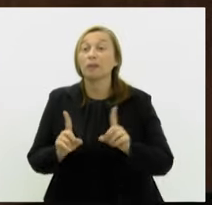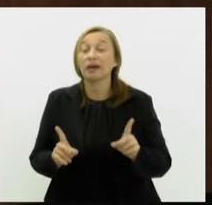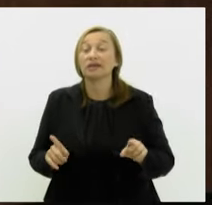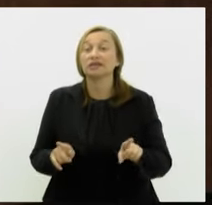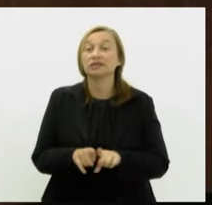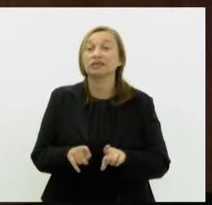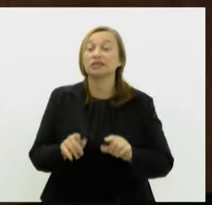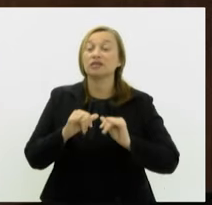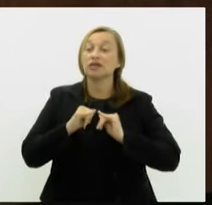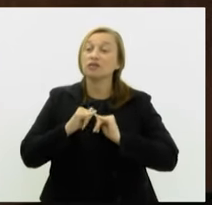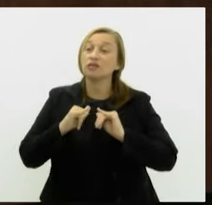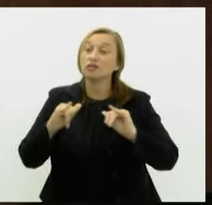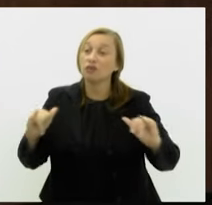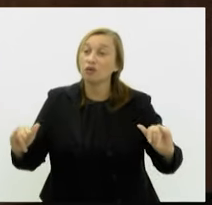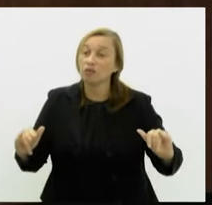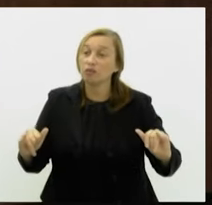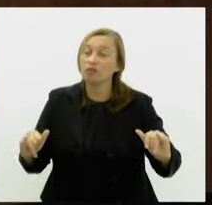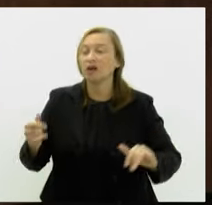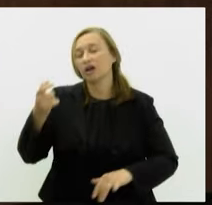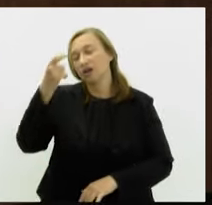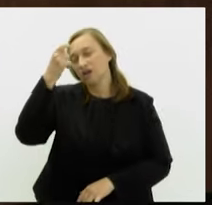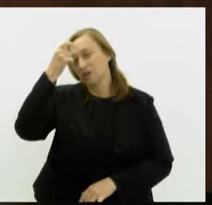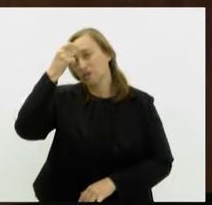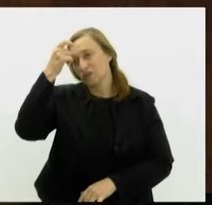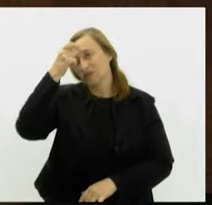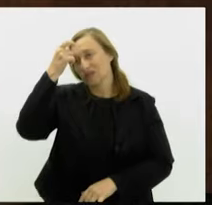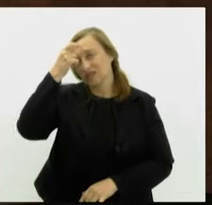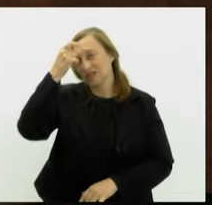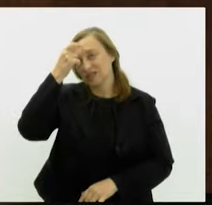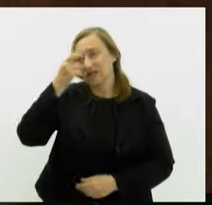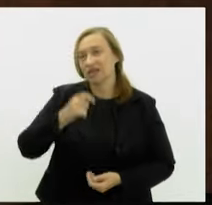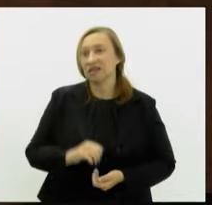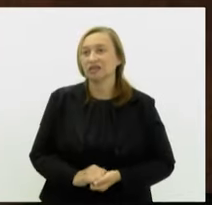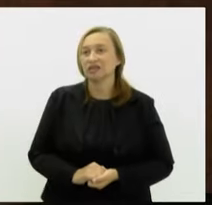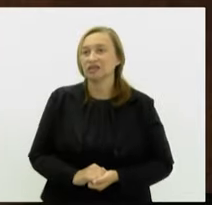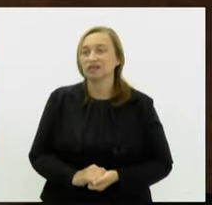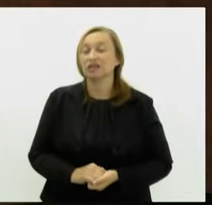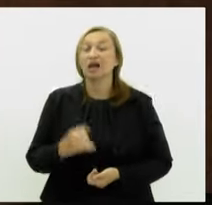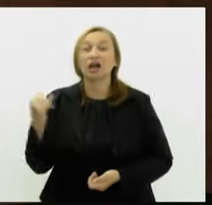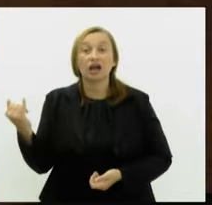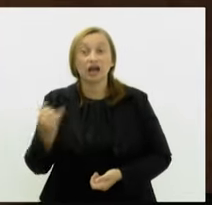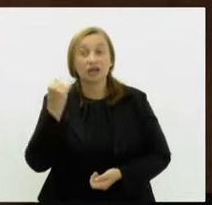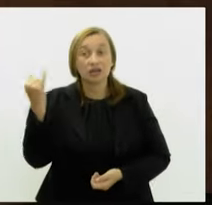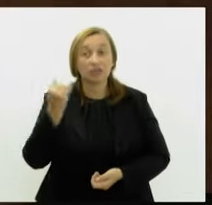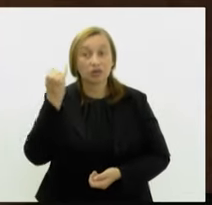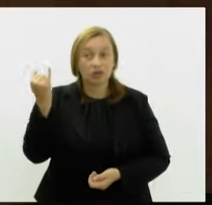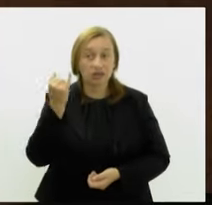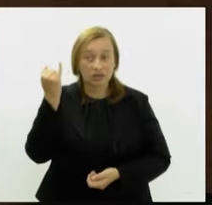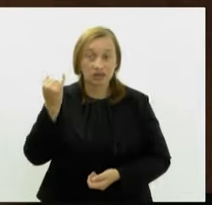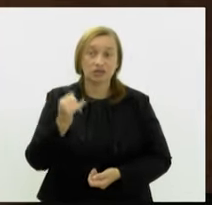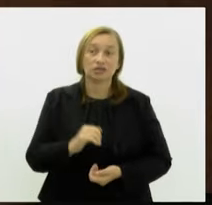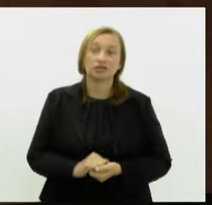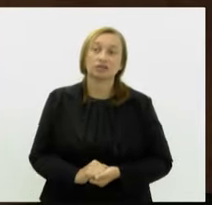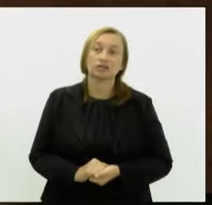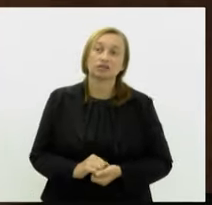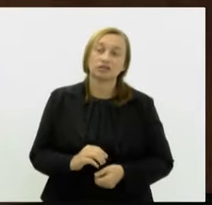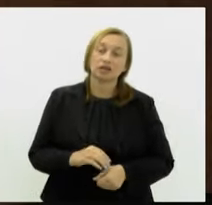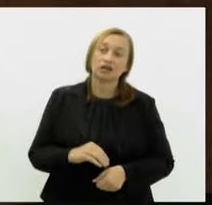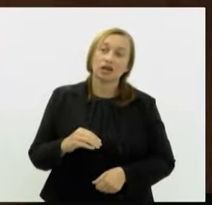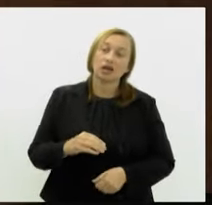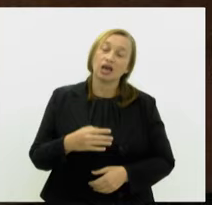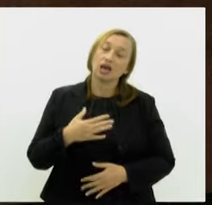para informar e conscientizar sobre a importância dos métodos. Portanto, essa é a